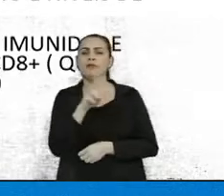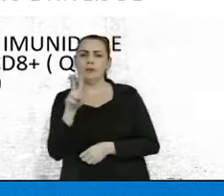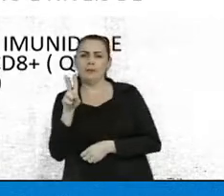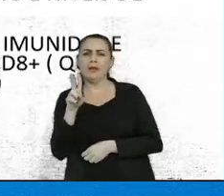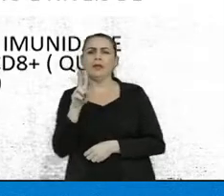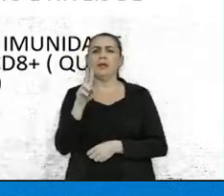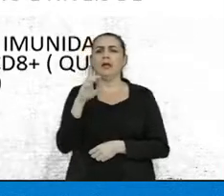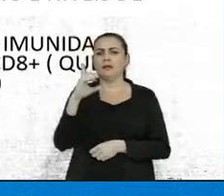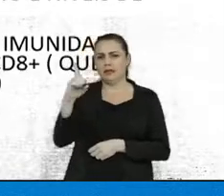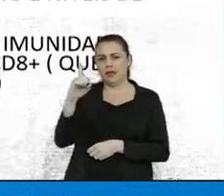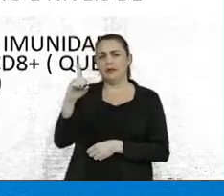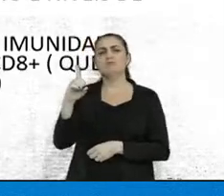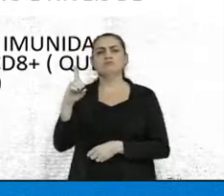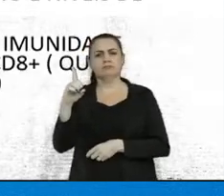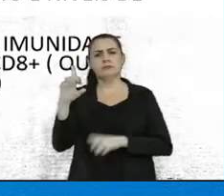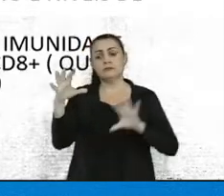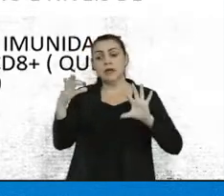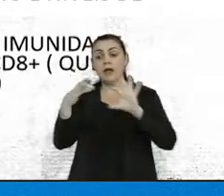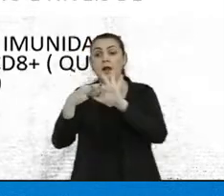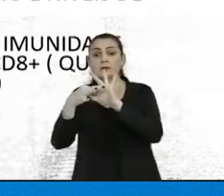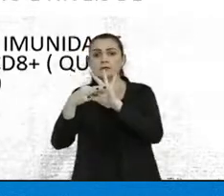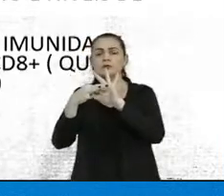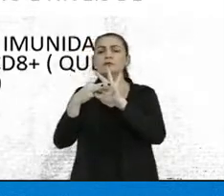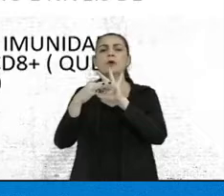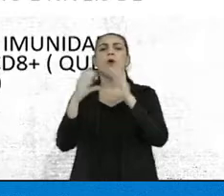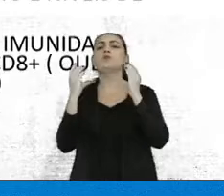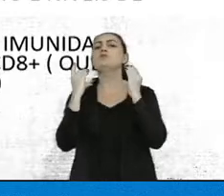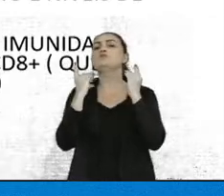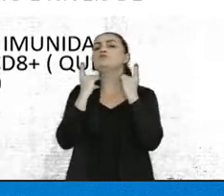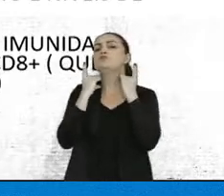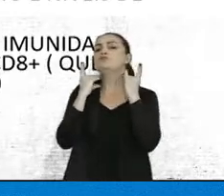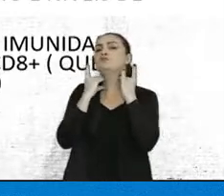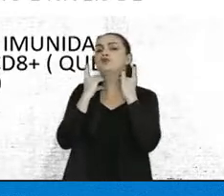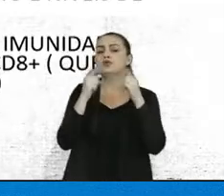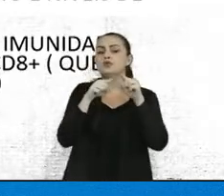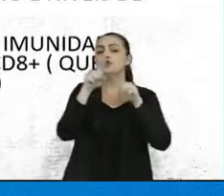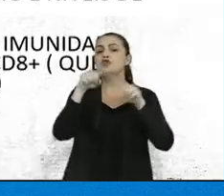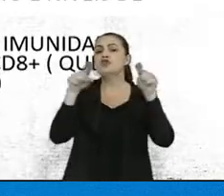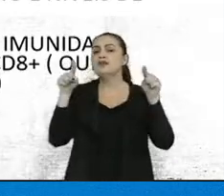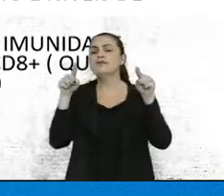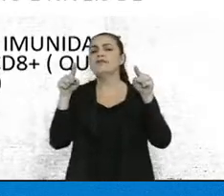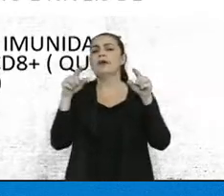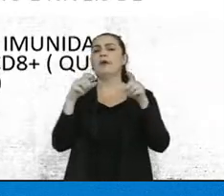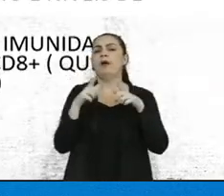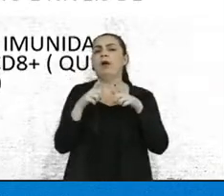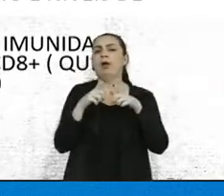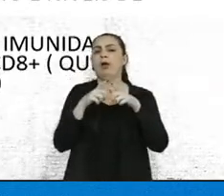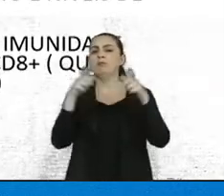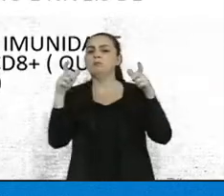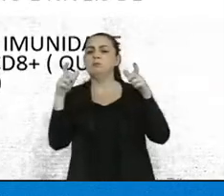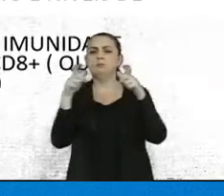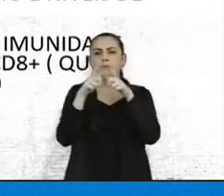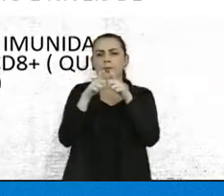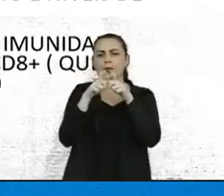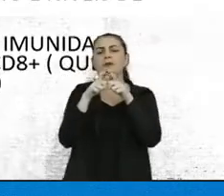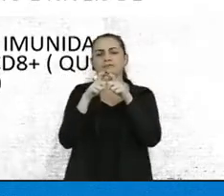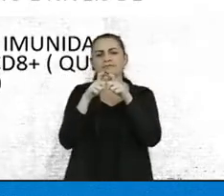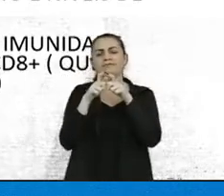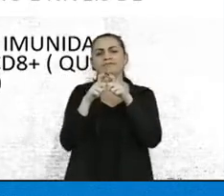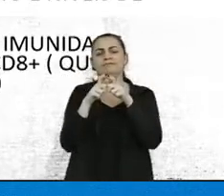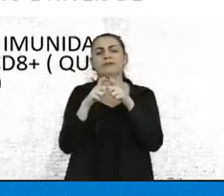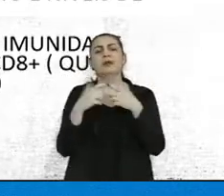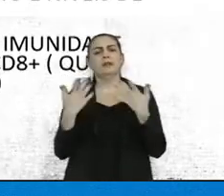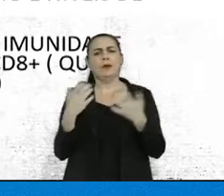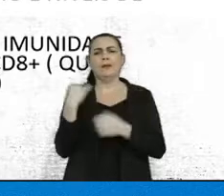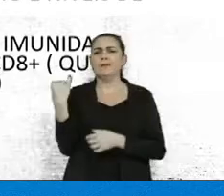da tireoide e até os níveis de anticorpos, os níveis daquele antiperoxidase, tá? Então, é muito importante